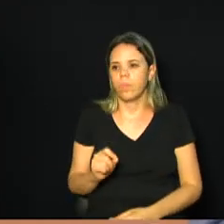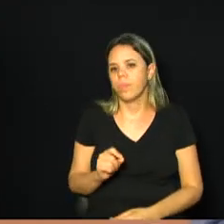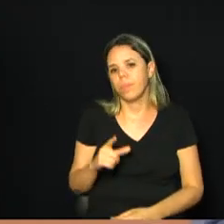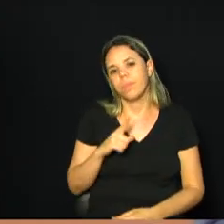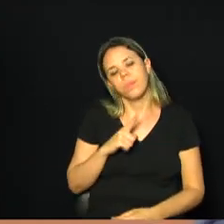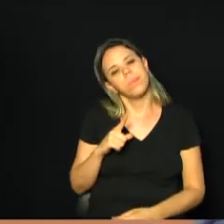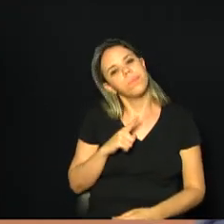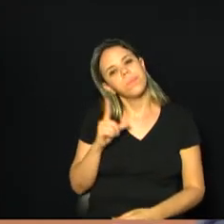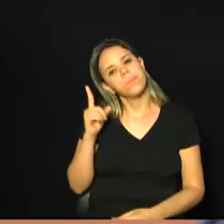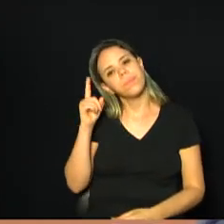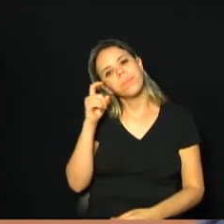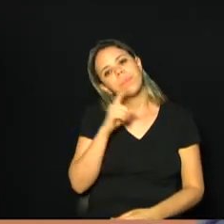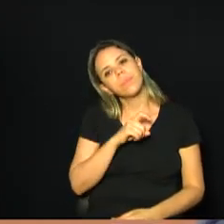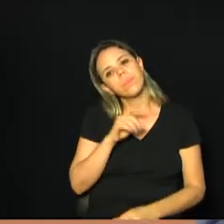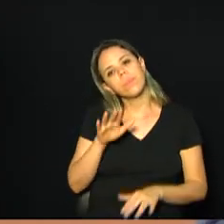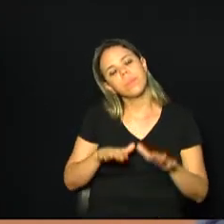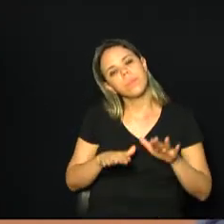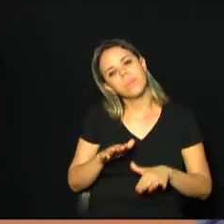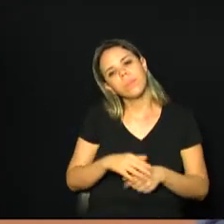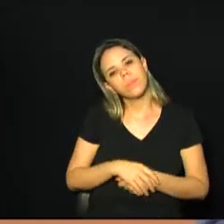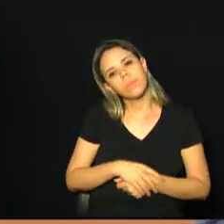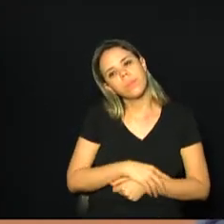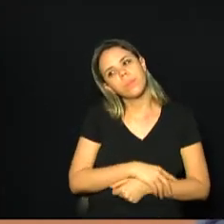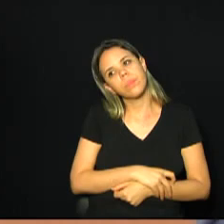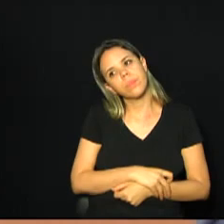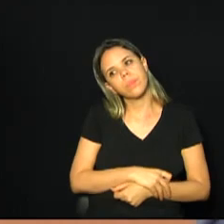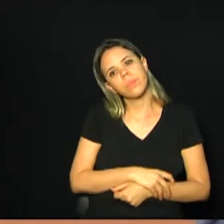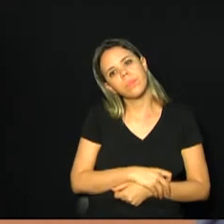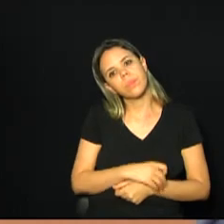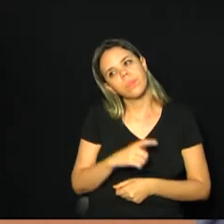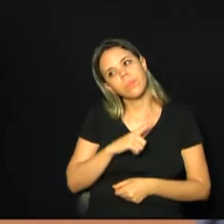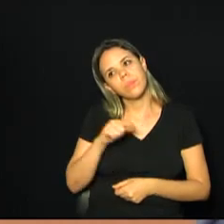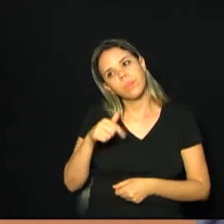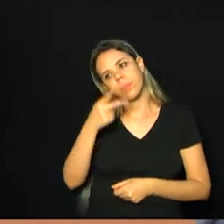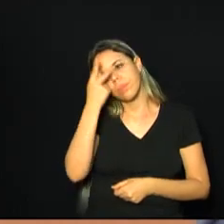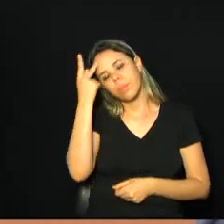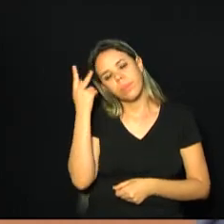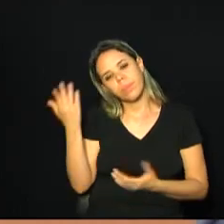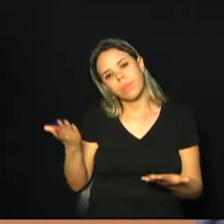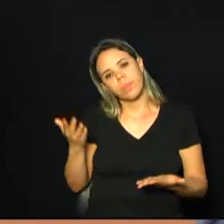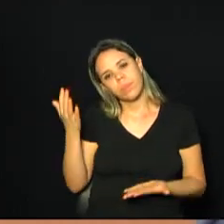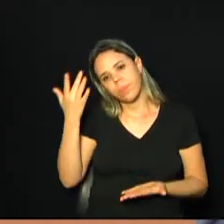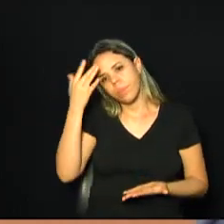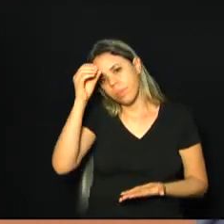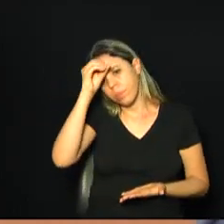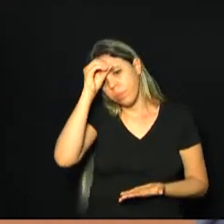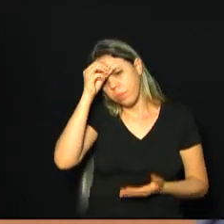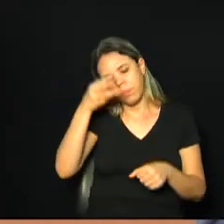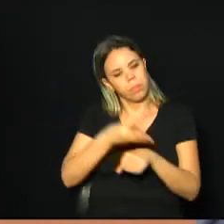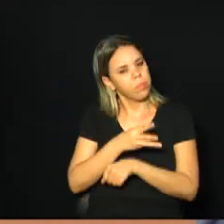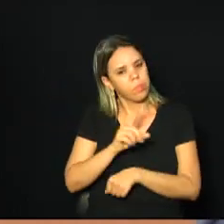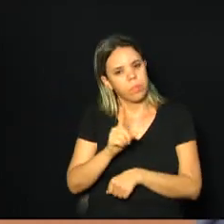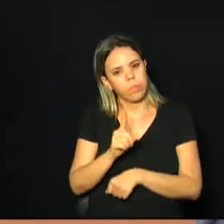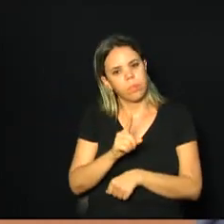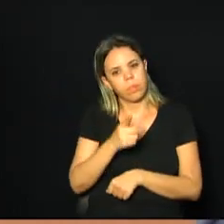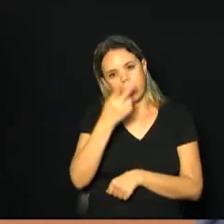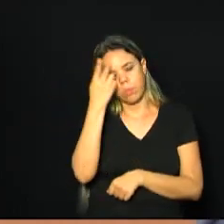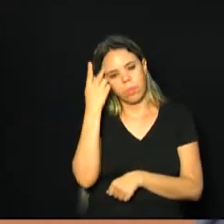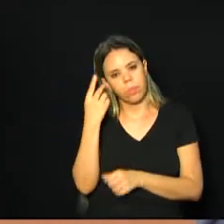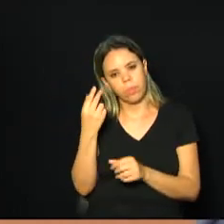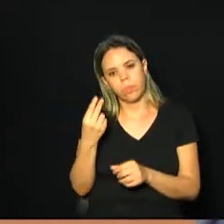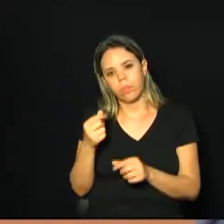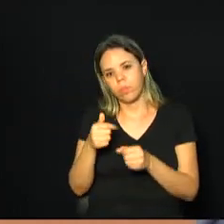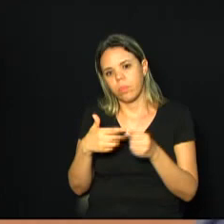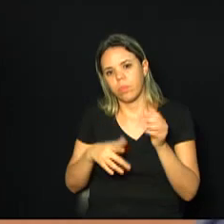uma certa dificuldade, nós temos aqui pessoas que hoje não sabem mexer no WhatsApp, tem pessoa que não sabe colocar no